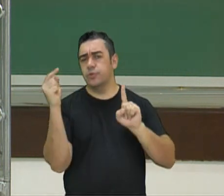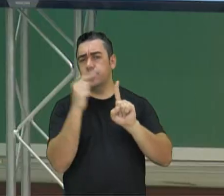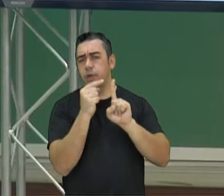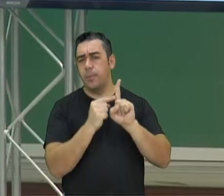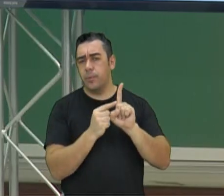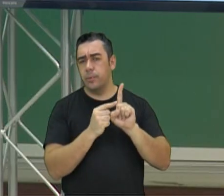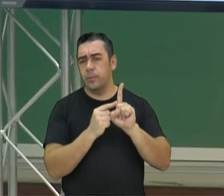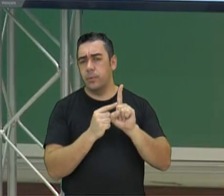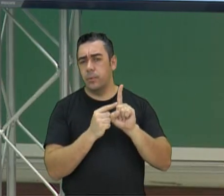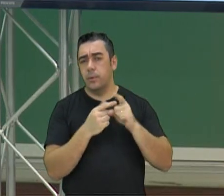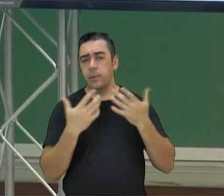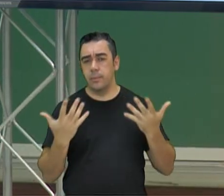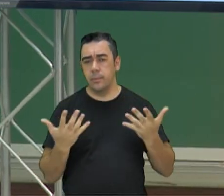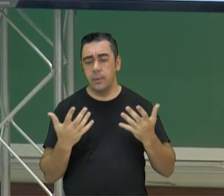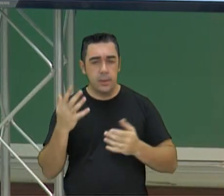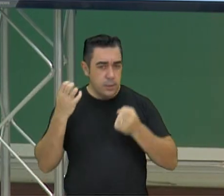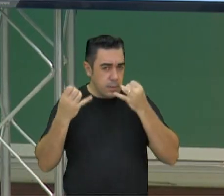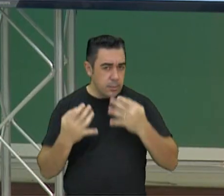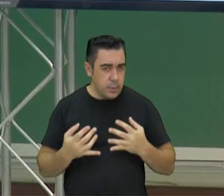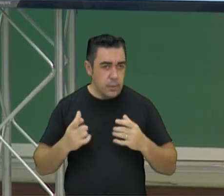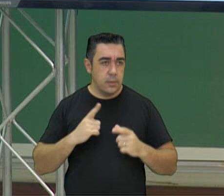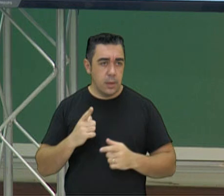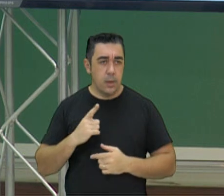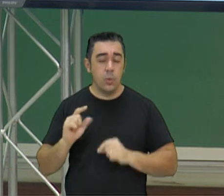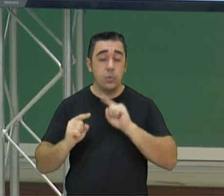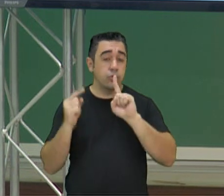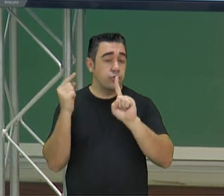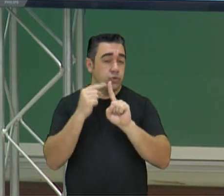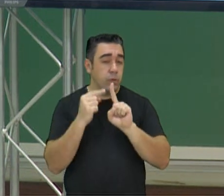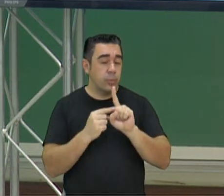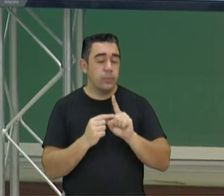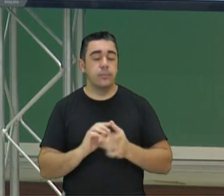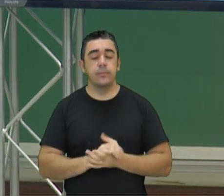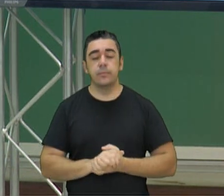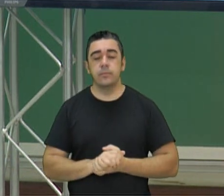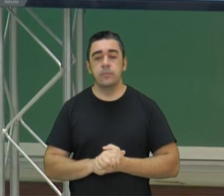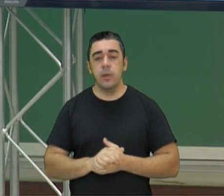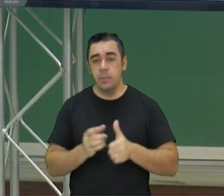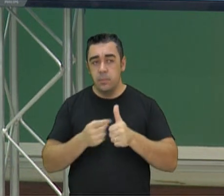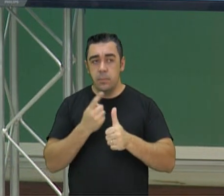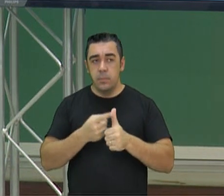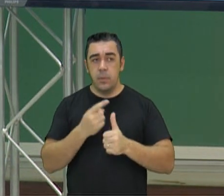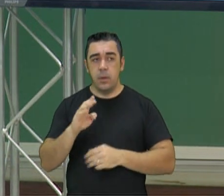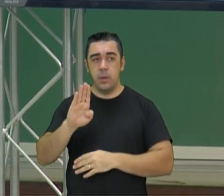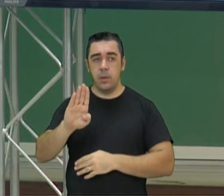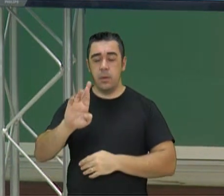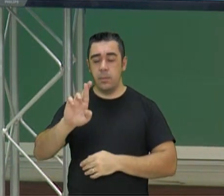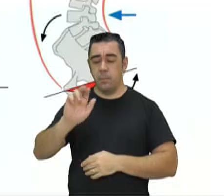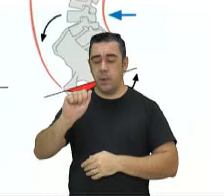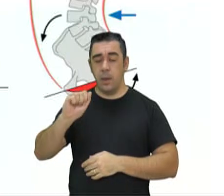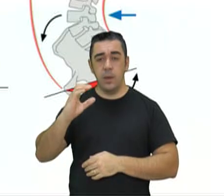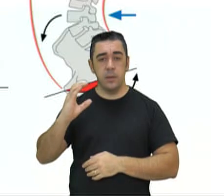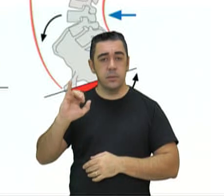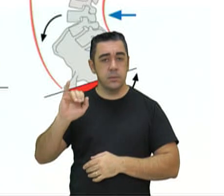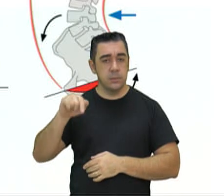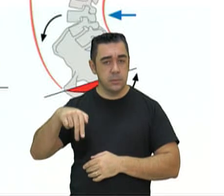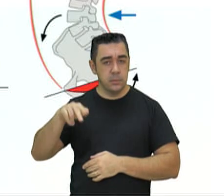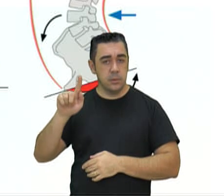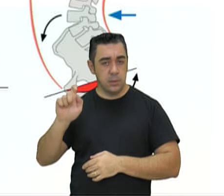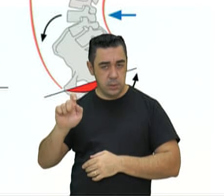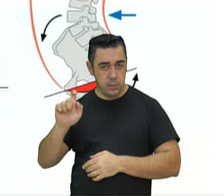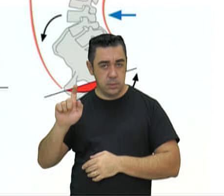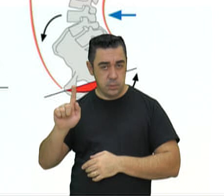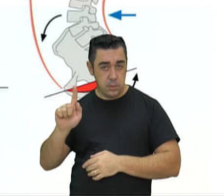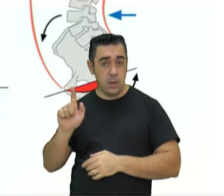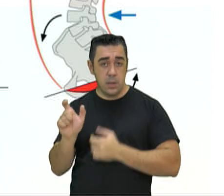de respiração? Saindo da musculatura do core, então nós temos os tipos de respiração. O primeiro delas é o que é? É o bracing. Então, o que é o